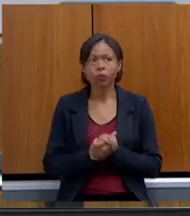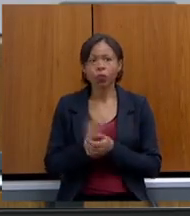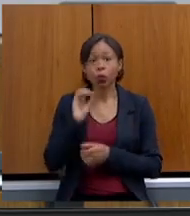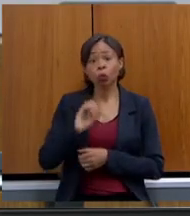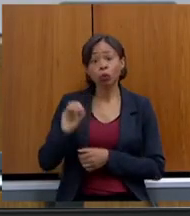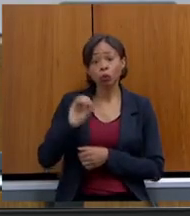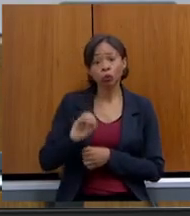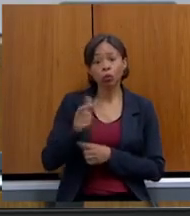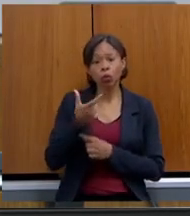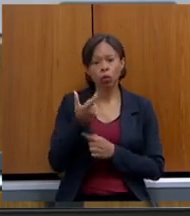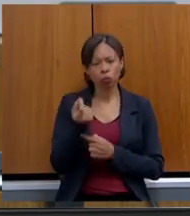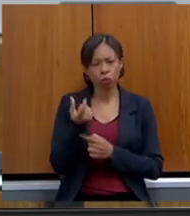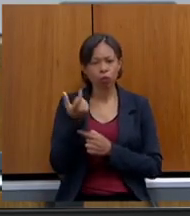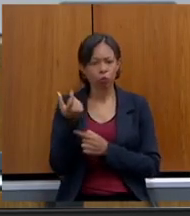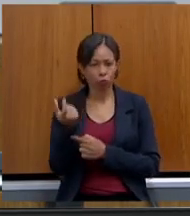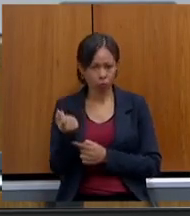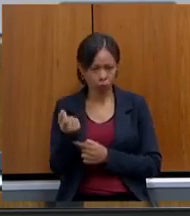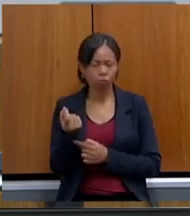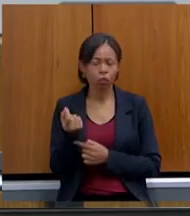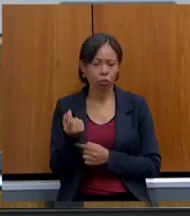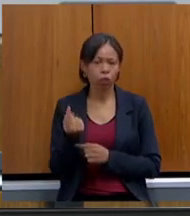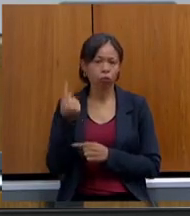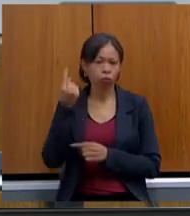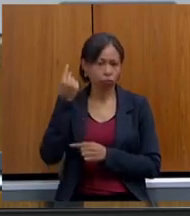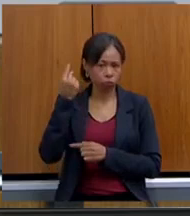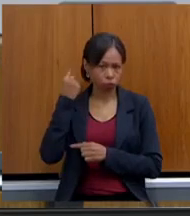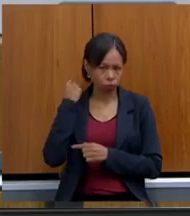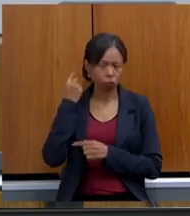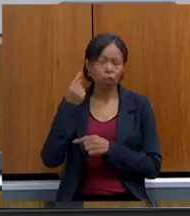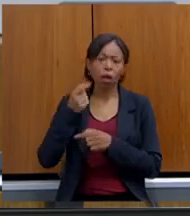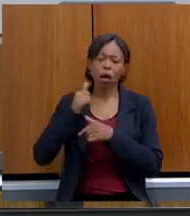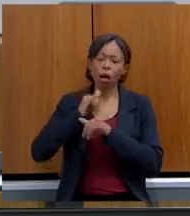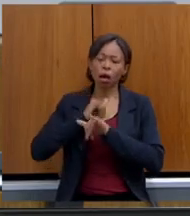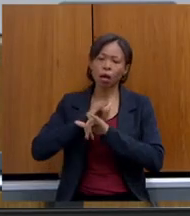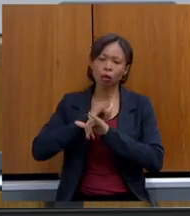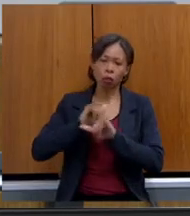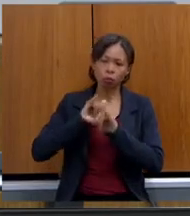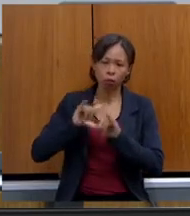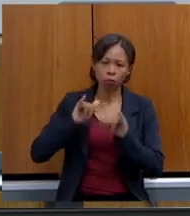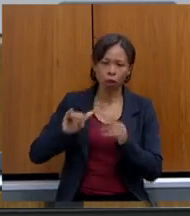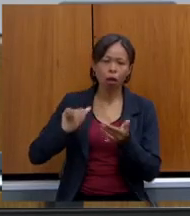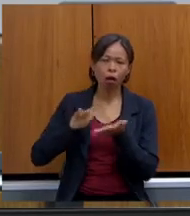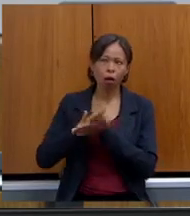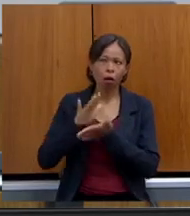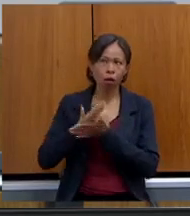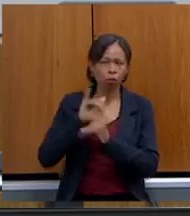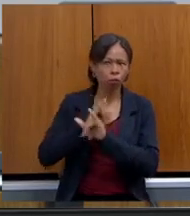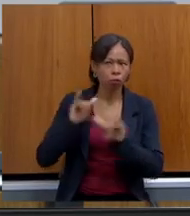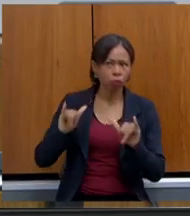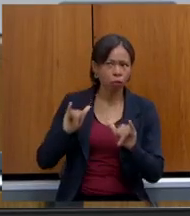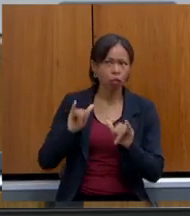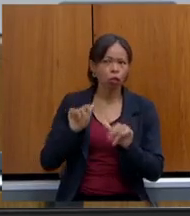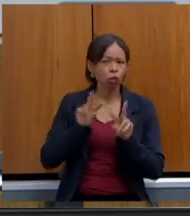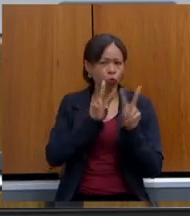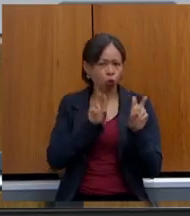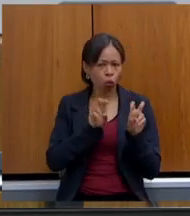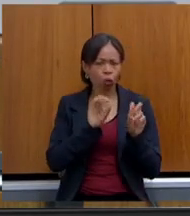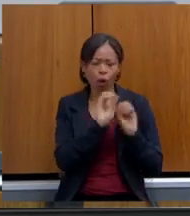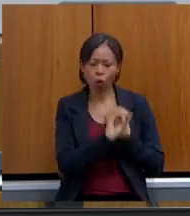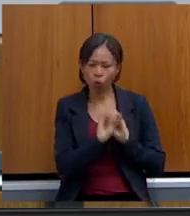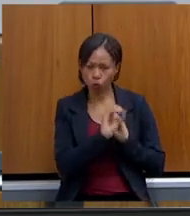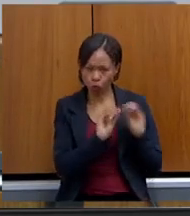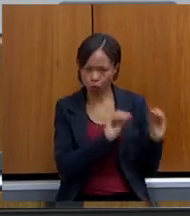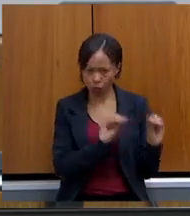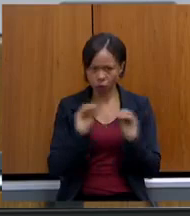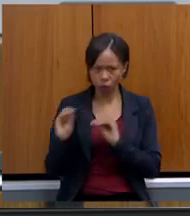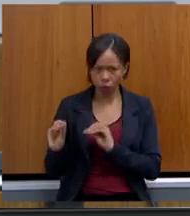e vinte né foram fracionados as publicações dos atos né é o a publicação de outubro da remoção foi fracionada